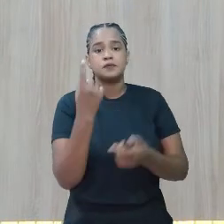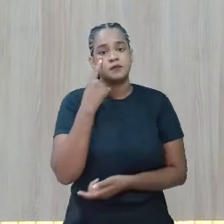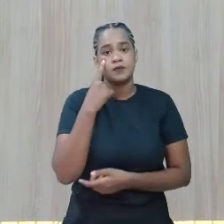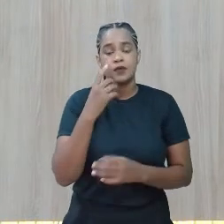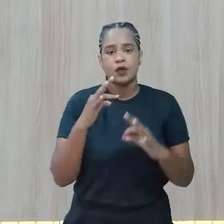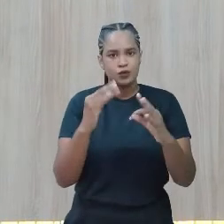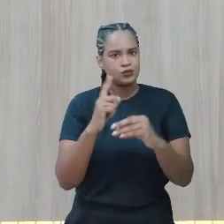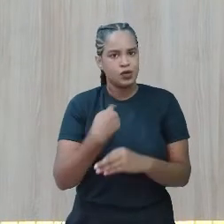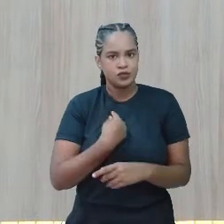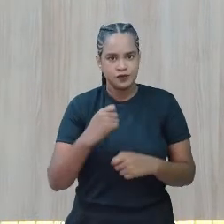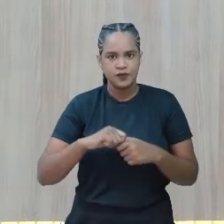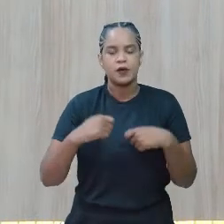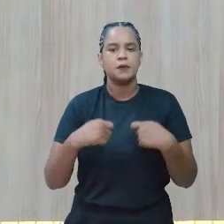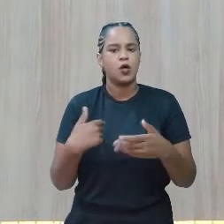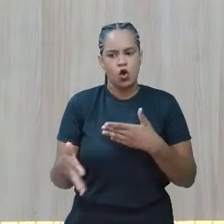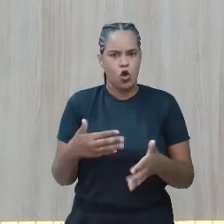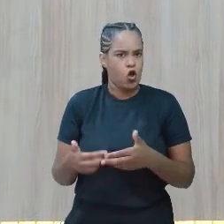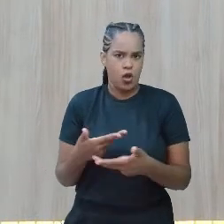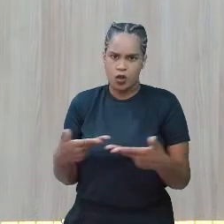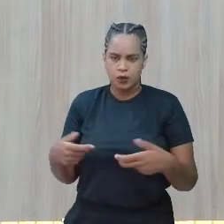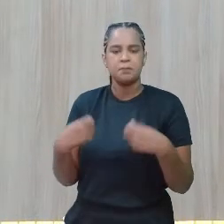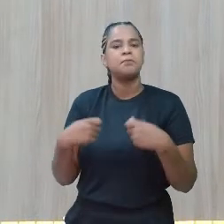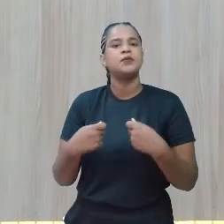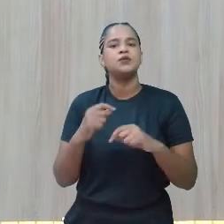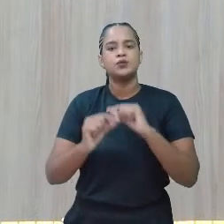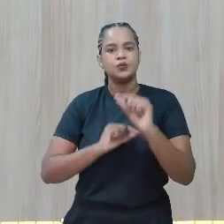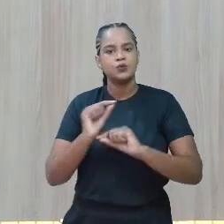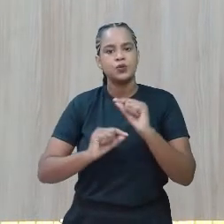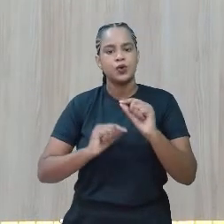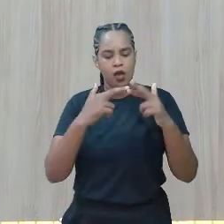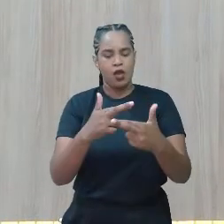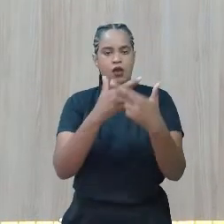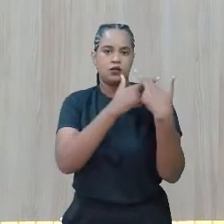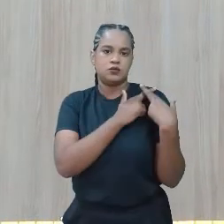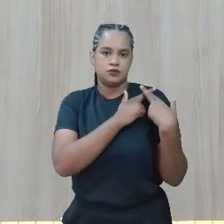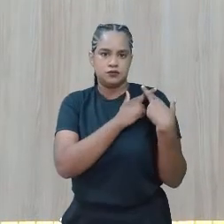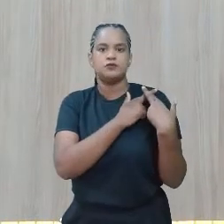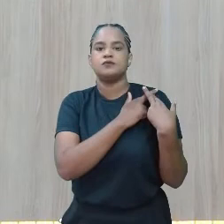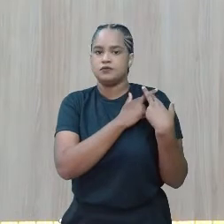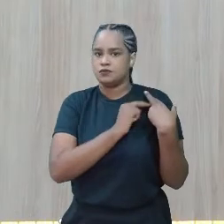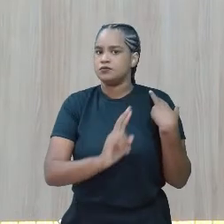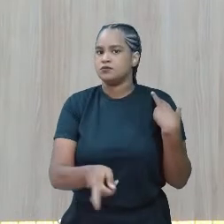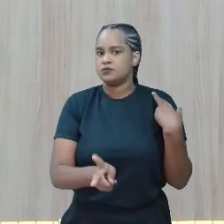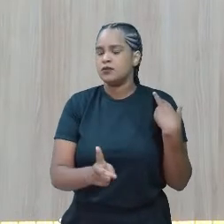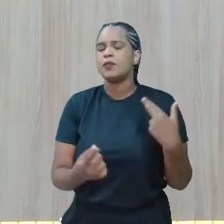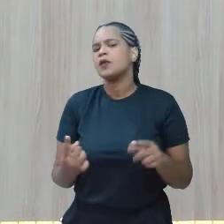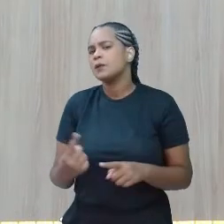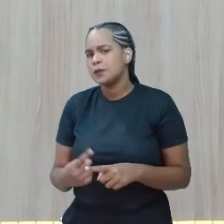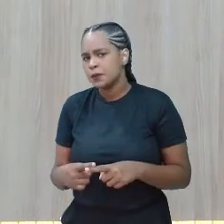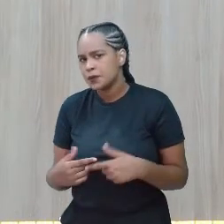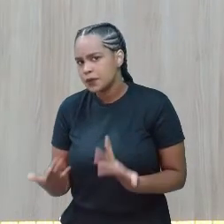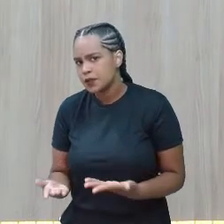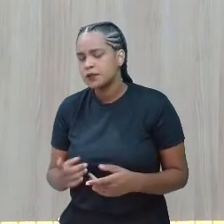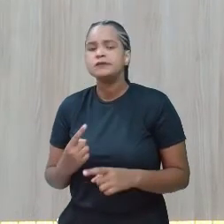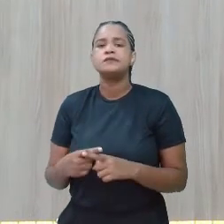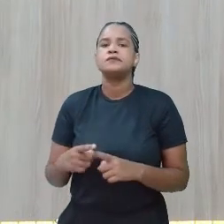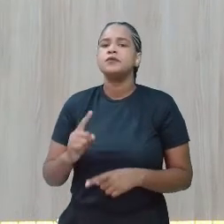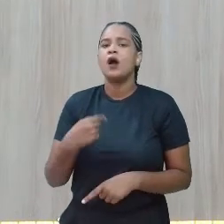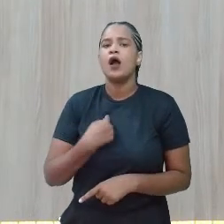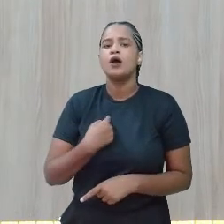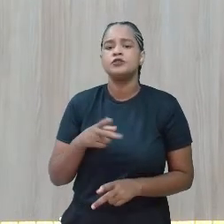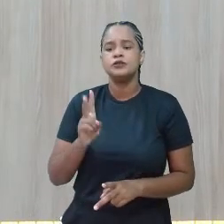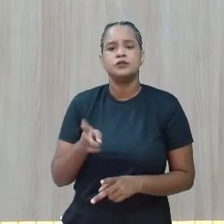fazer, não é? Seja o que for, temos que fazer com muita responsabilidade. Porque nós estamos lidando